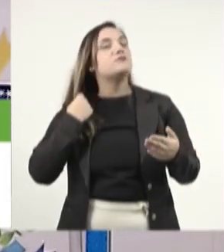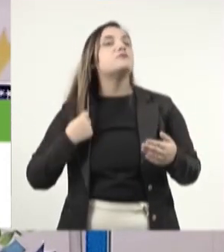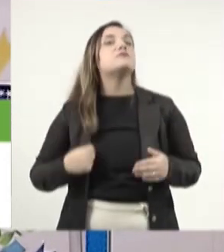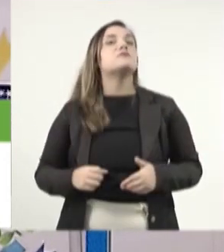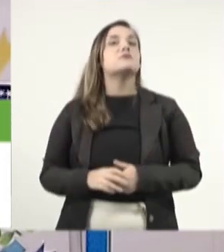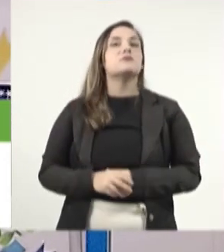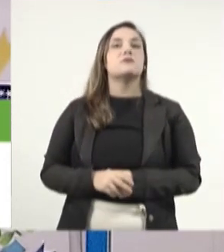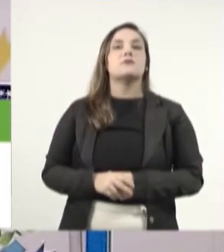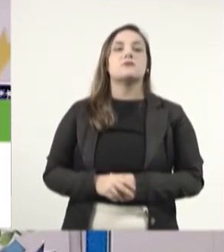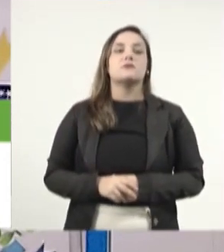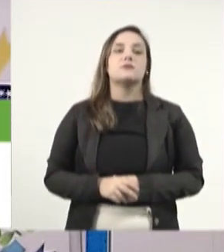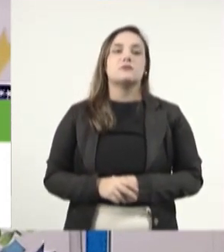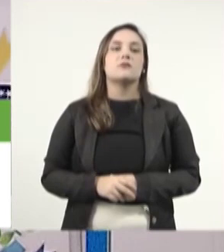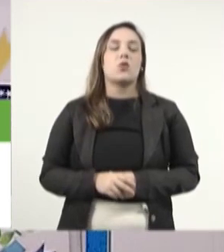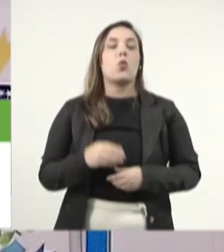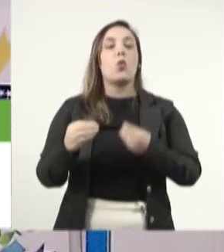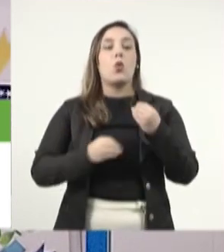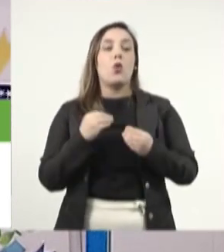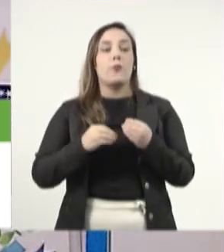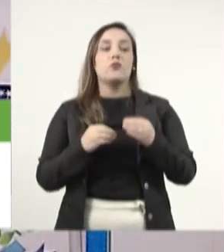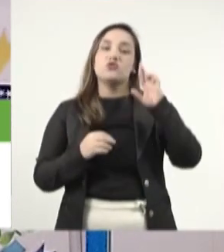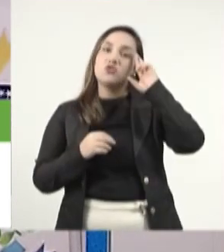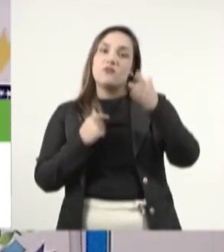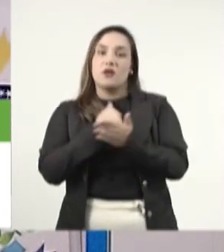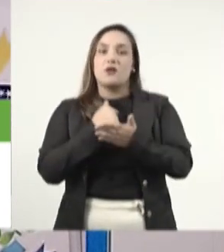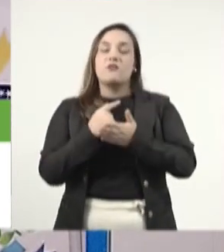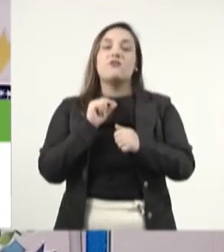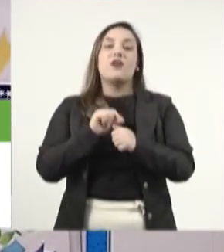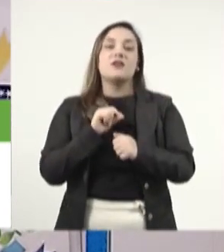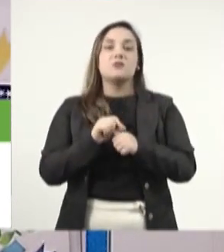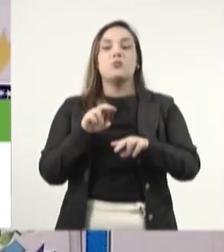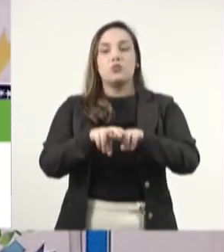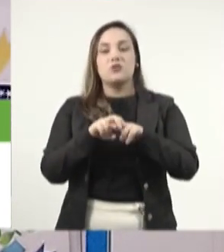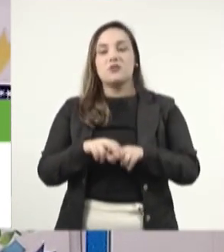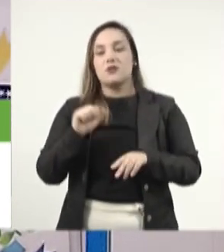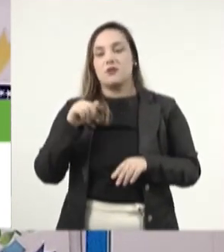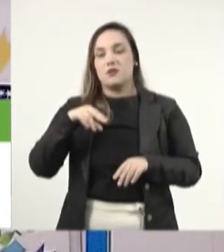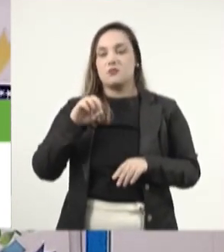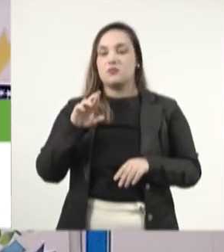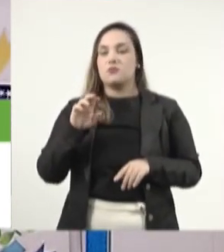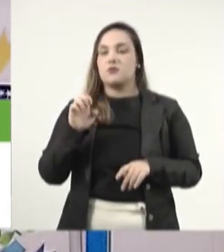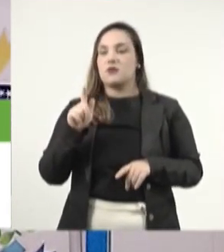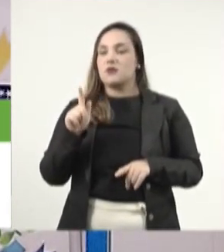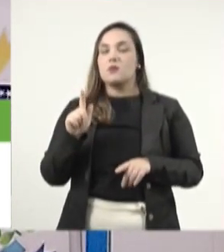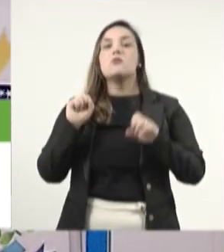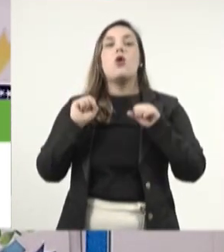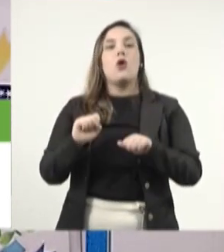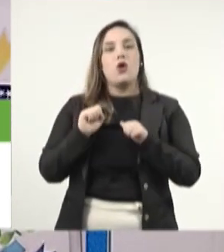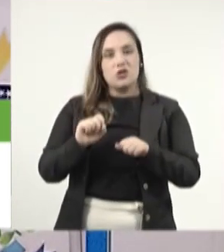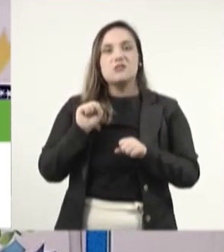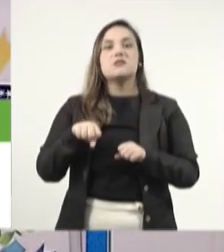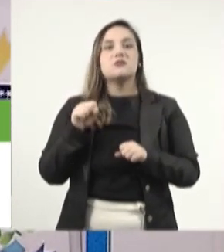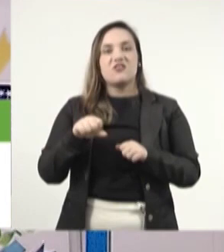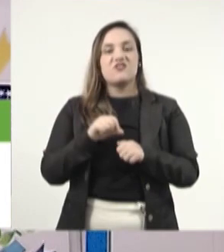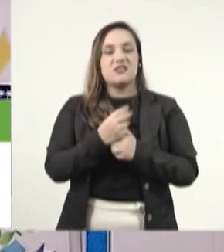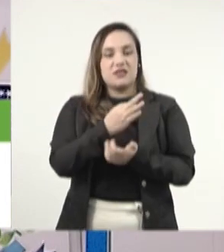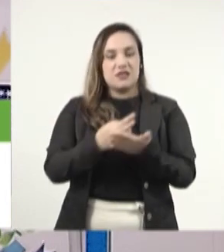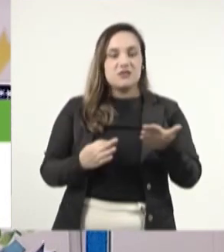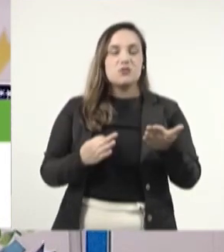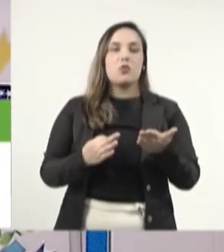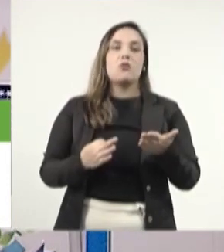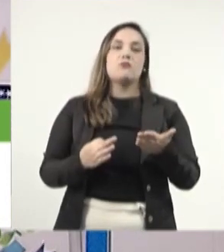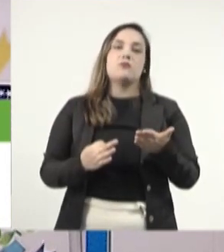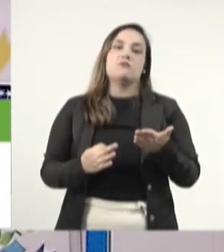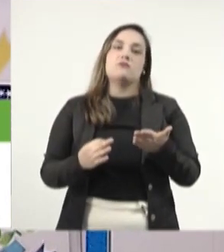né, como que os cartorários podem proceder. Inclusive, a Noreg fica autorizada a criar um modelo padrão para que os cartórios façam esse envio ao